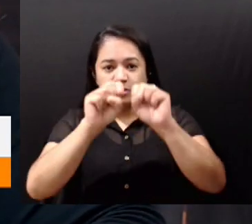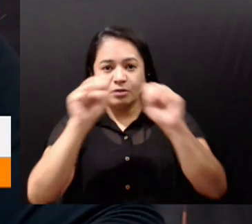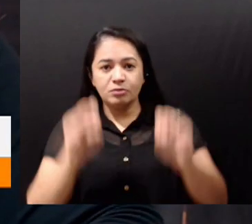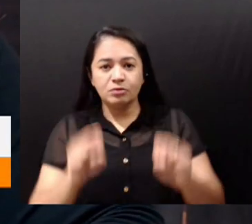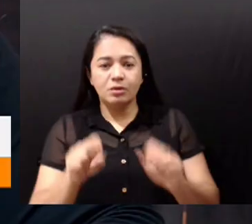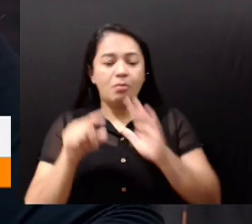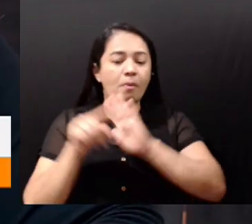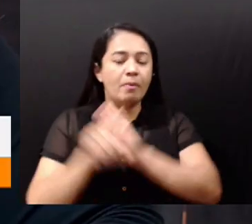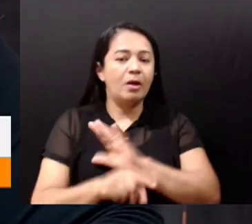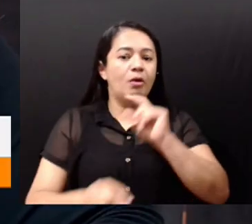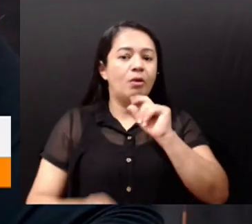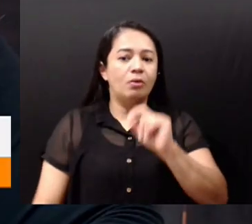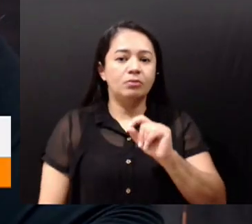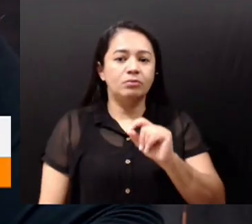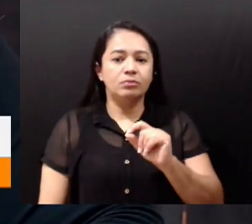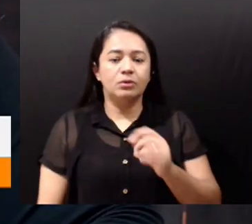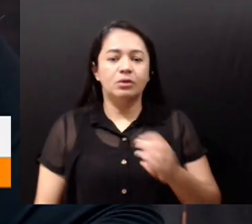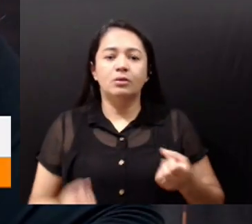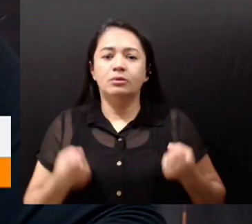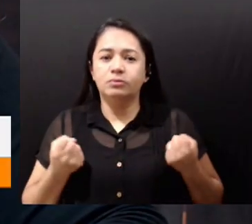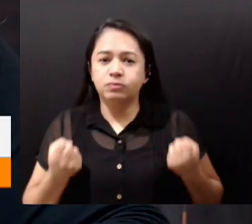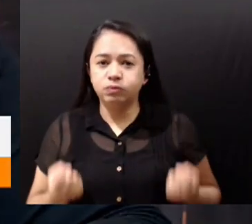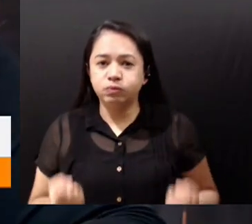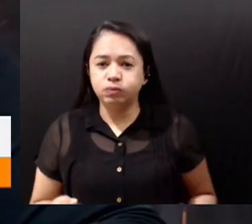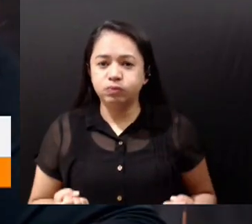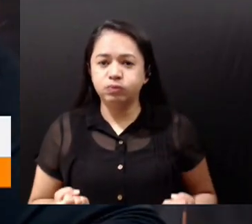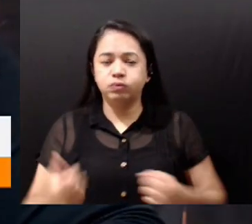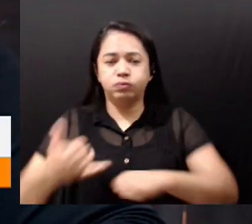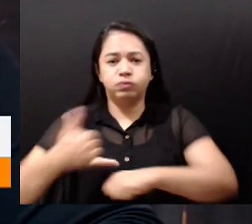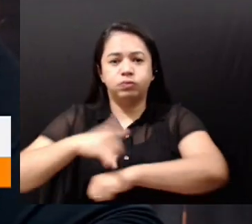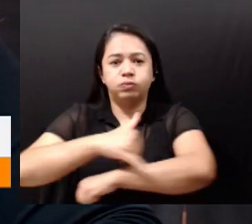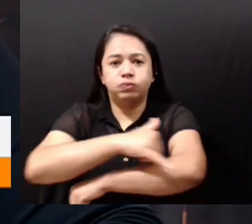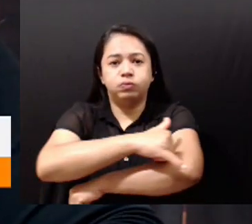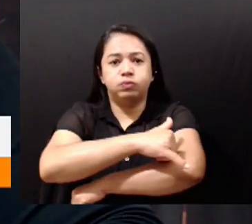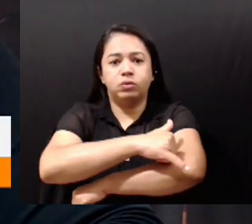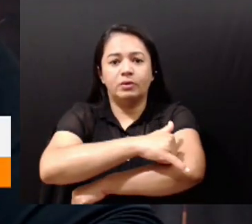o sobrepeso em si, a obesidade, ele é uma conta